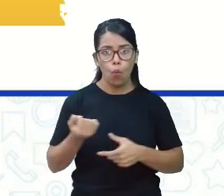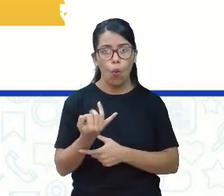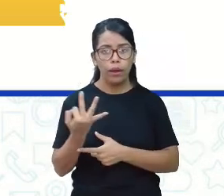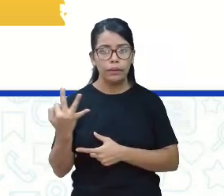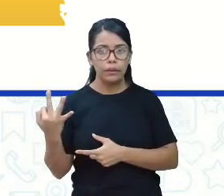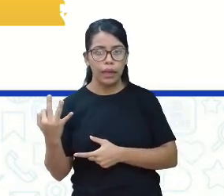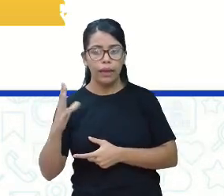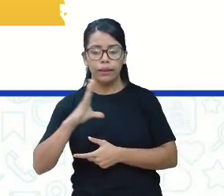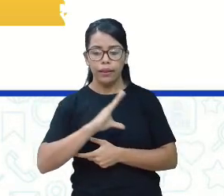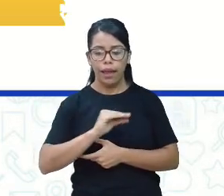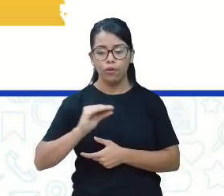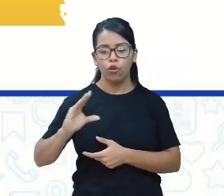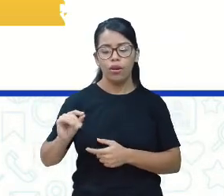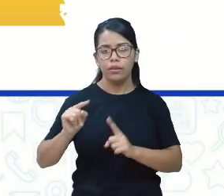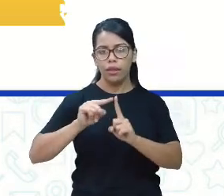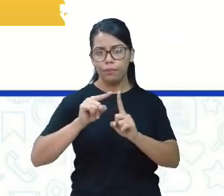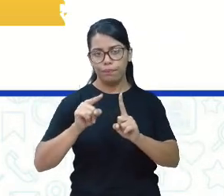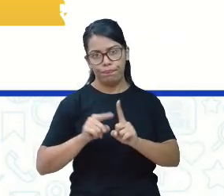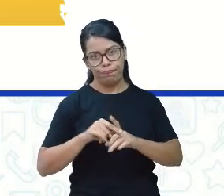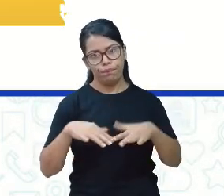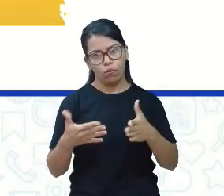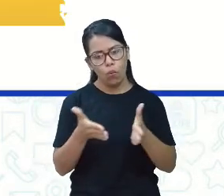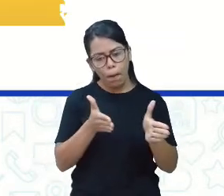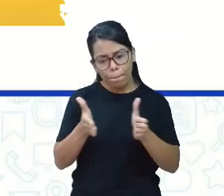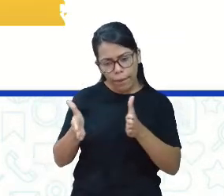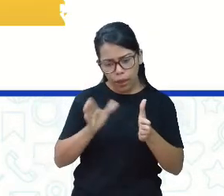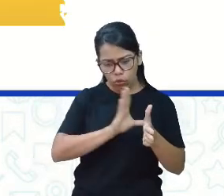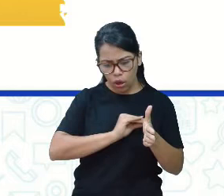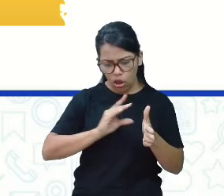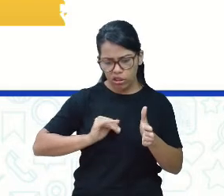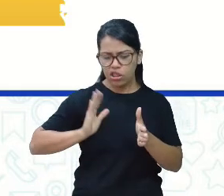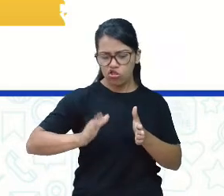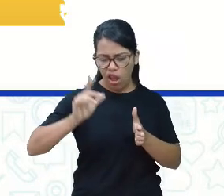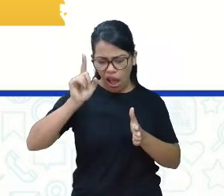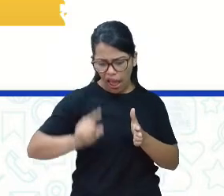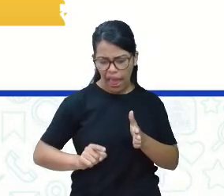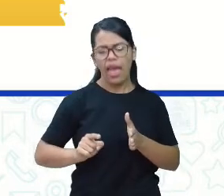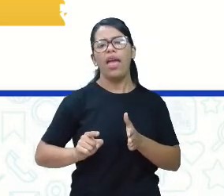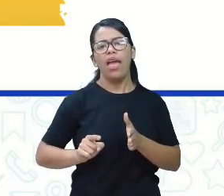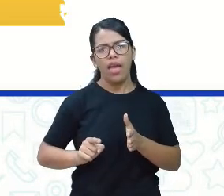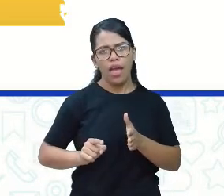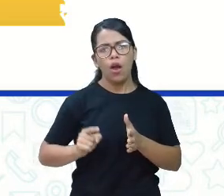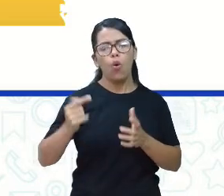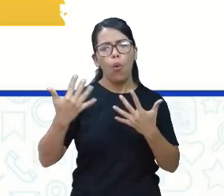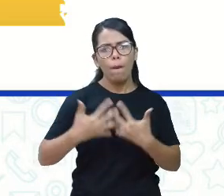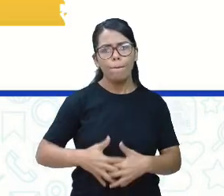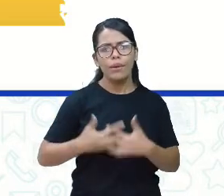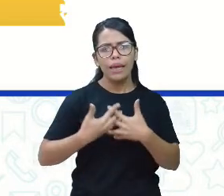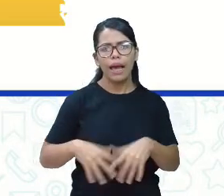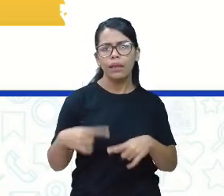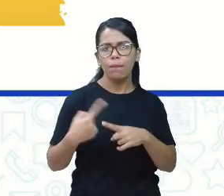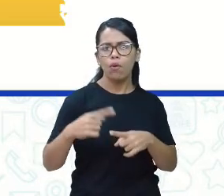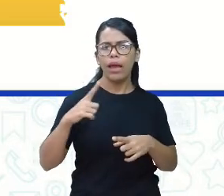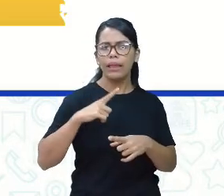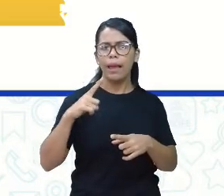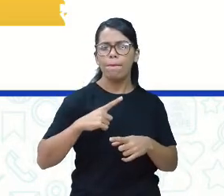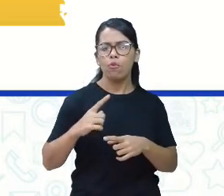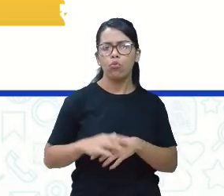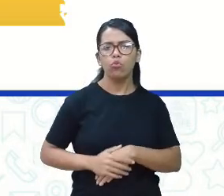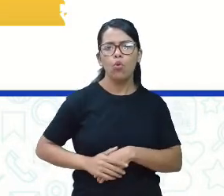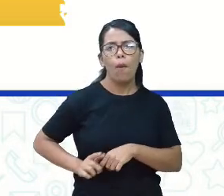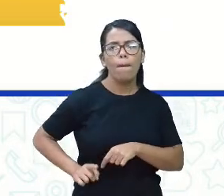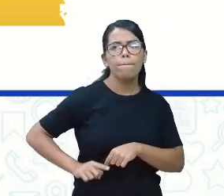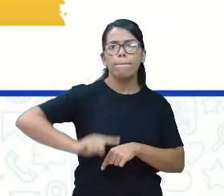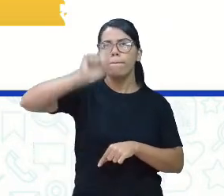já é uma fase complexa da vida, e o pico nos níveis hormonais também pode levar ao início da vida sexual, e